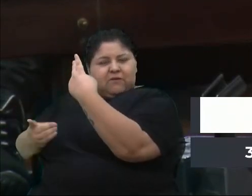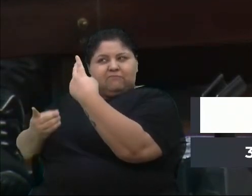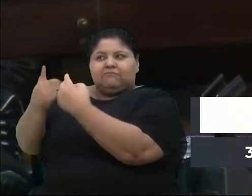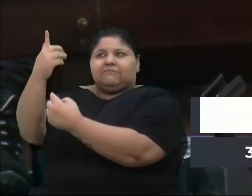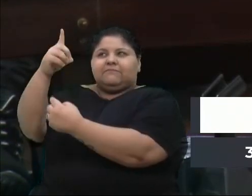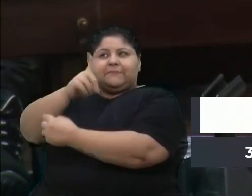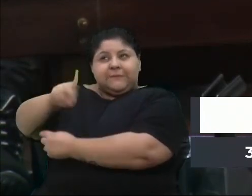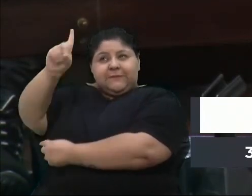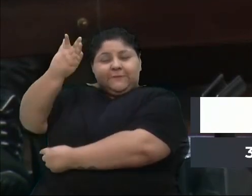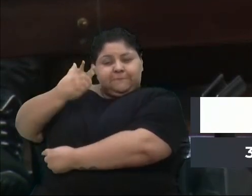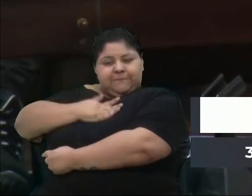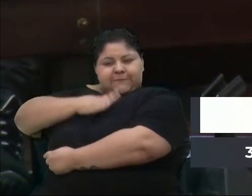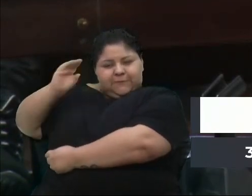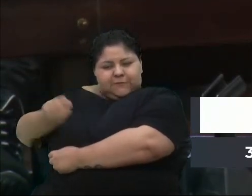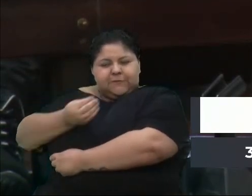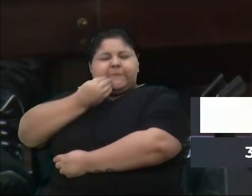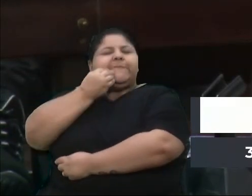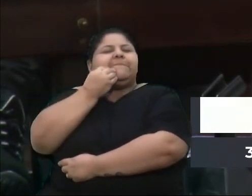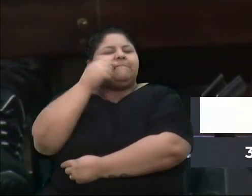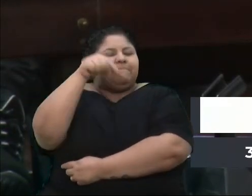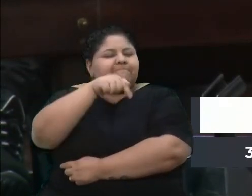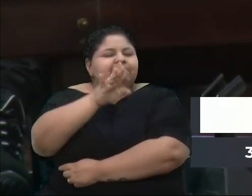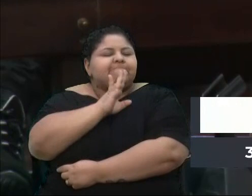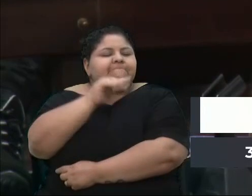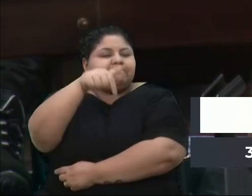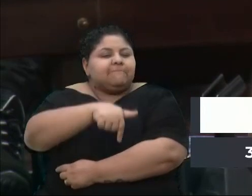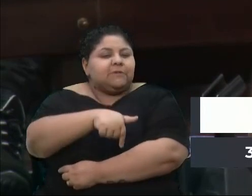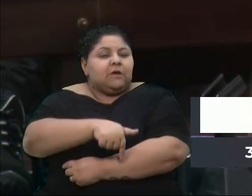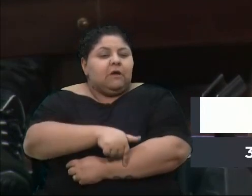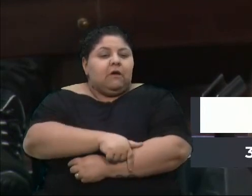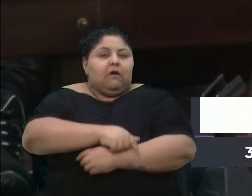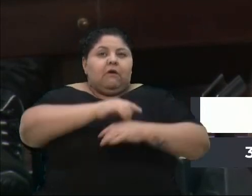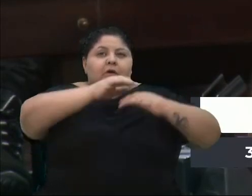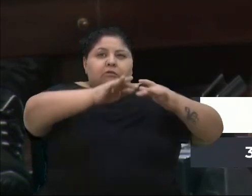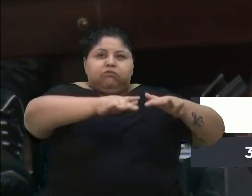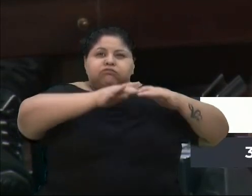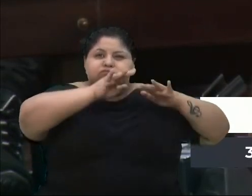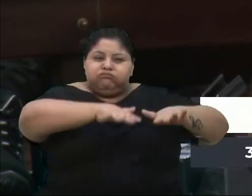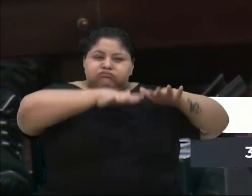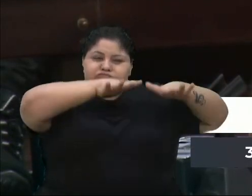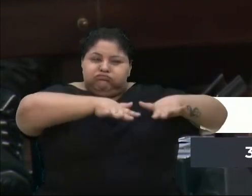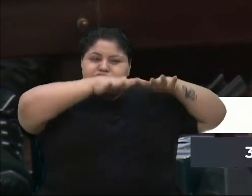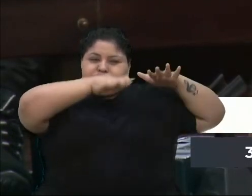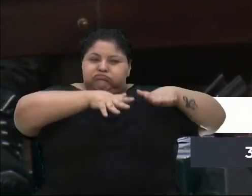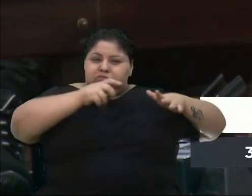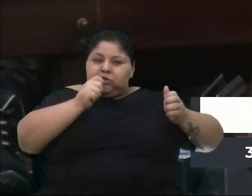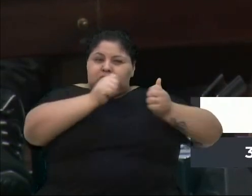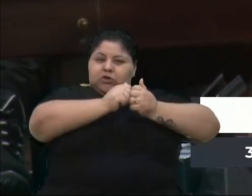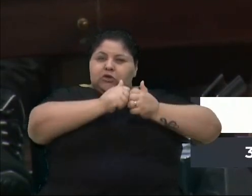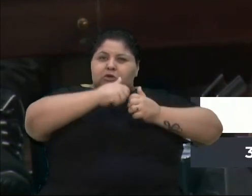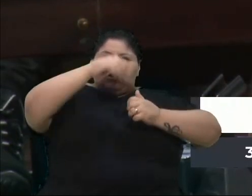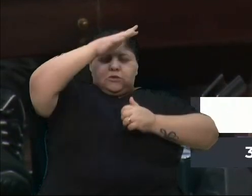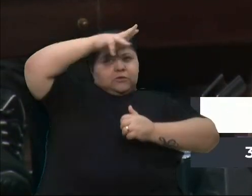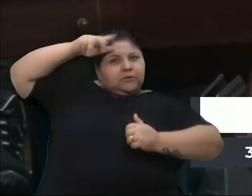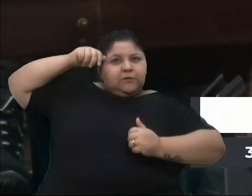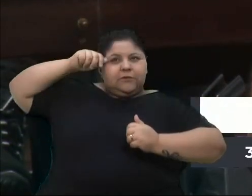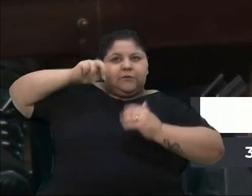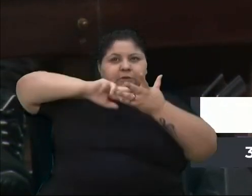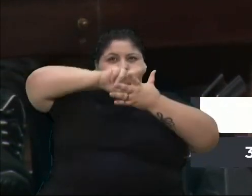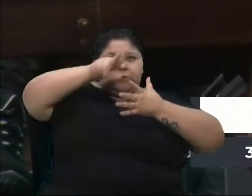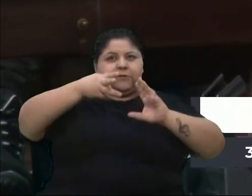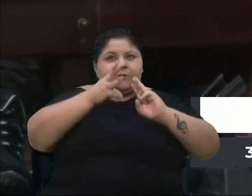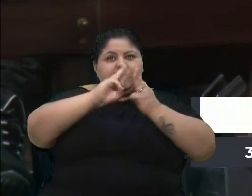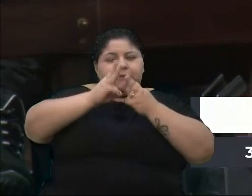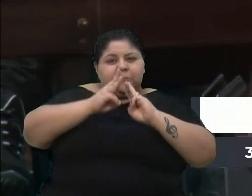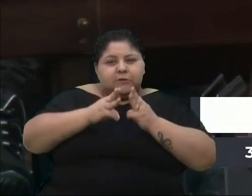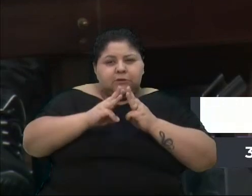Tunicão, foi aqui numa manifestação em frente à prefeitura, onde tinham diversas vans, e ele era um líder, tão querido, uma